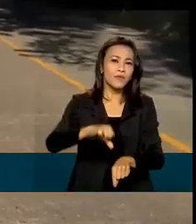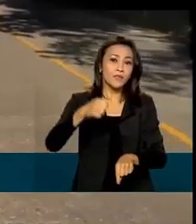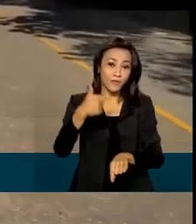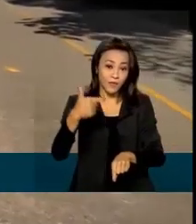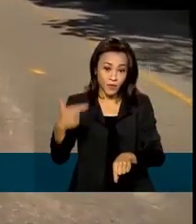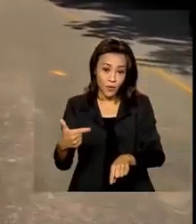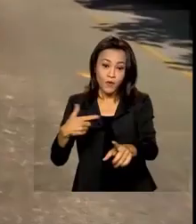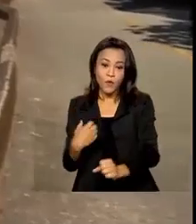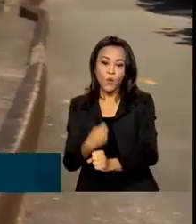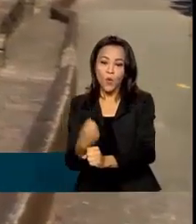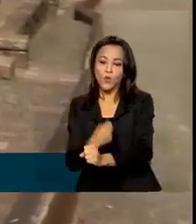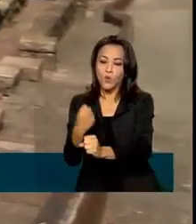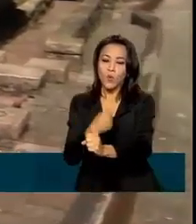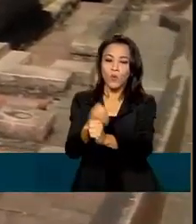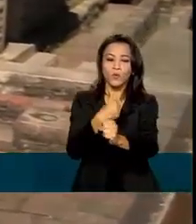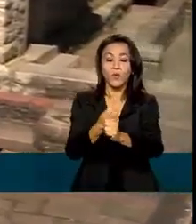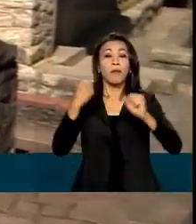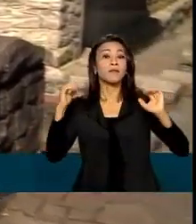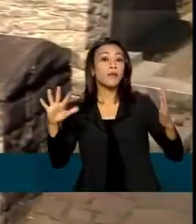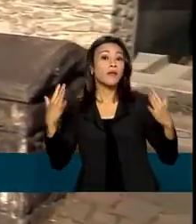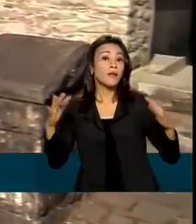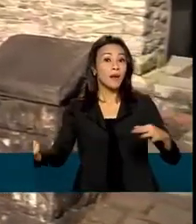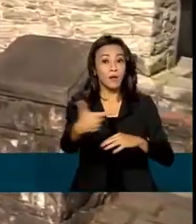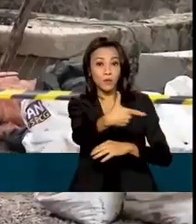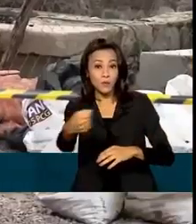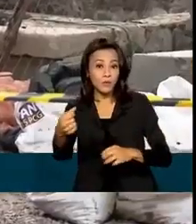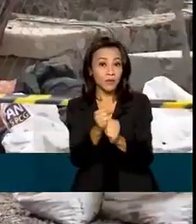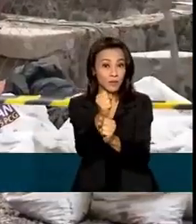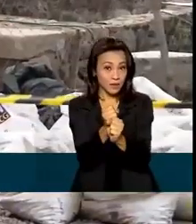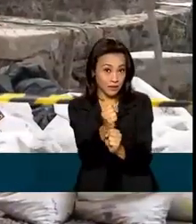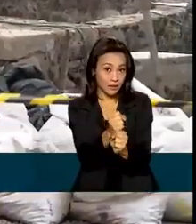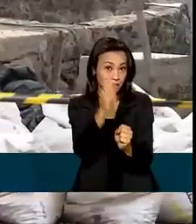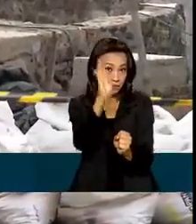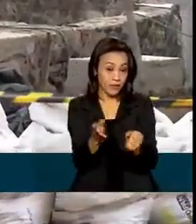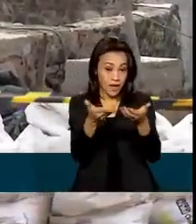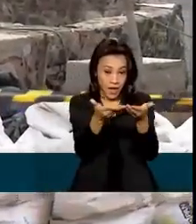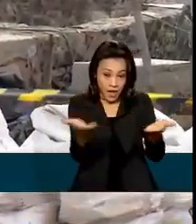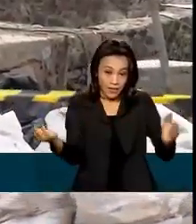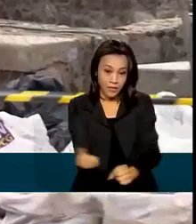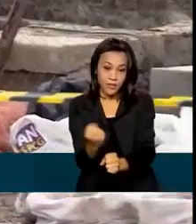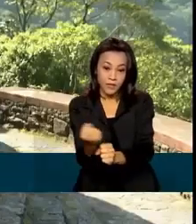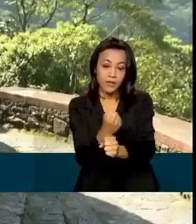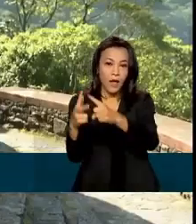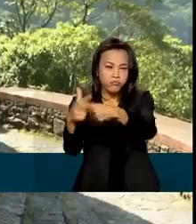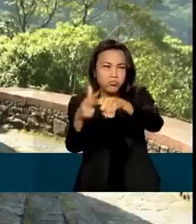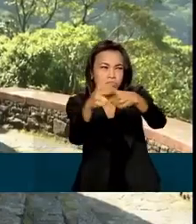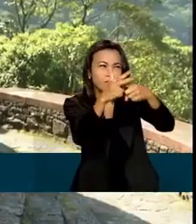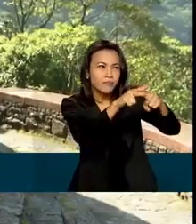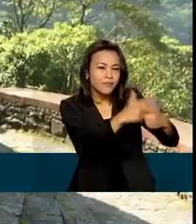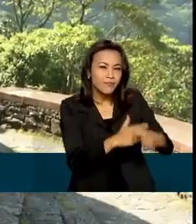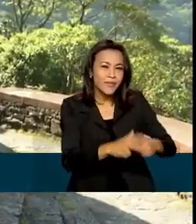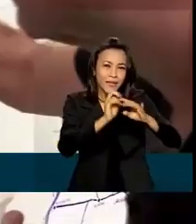ao longo do trajeto para Celebrar o centenário da Independência agora as construções passam por restauro e